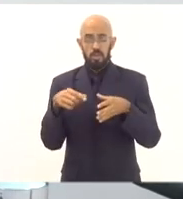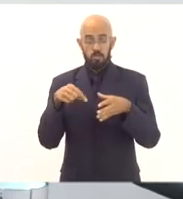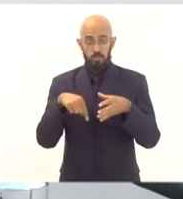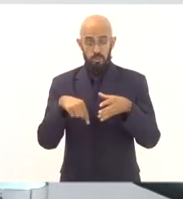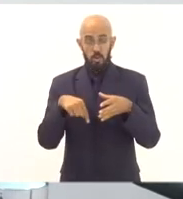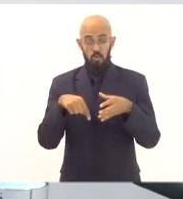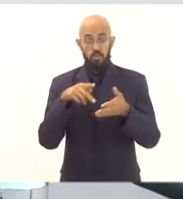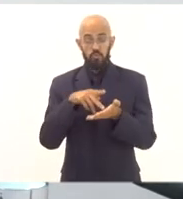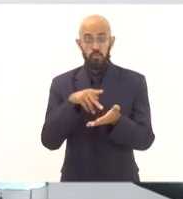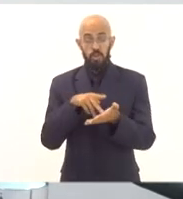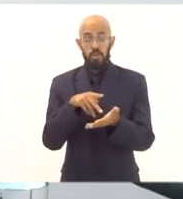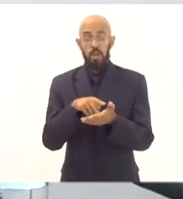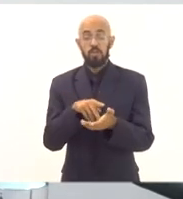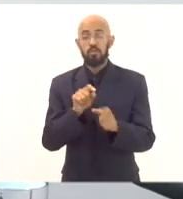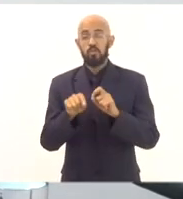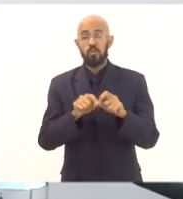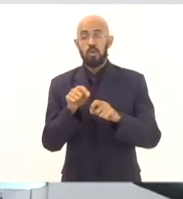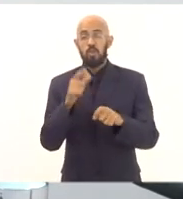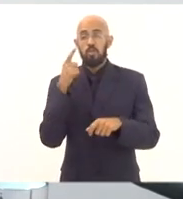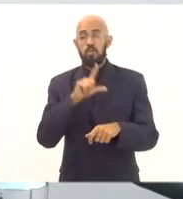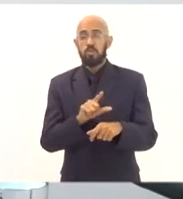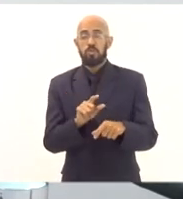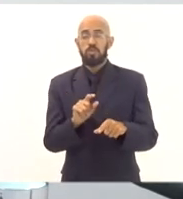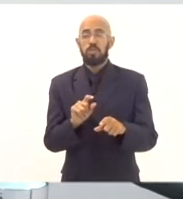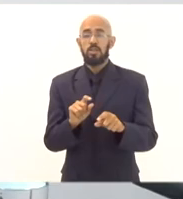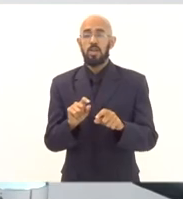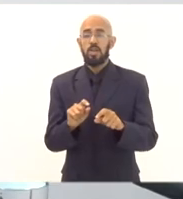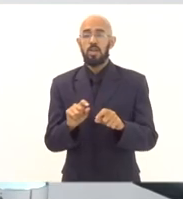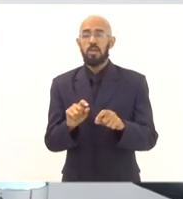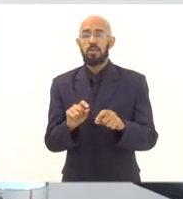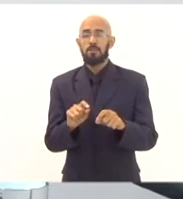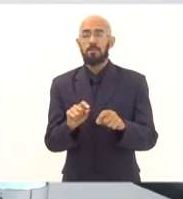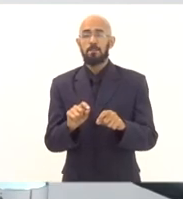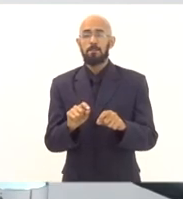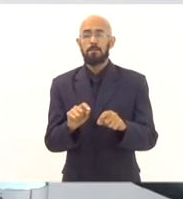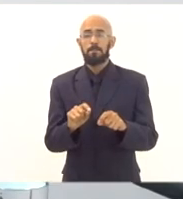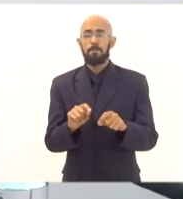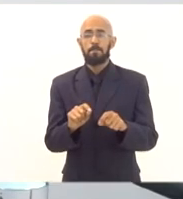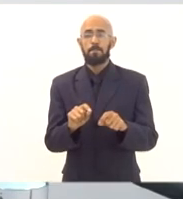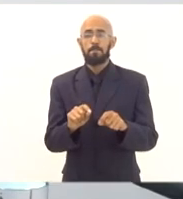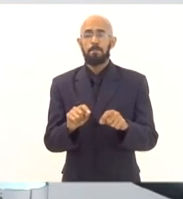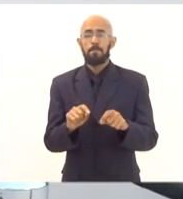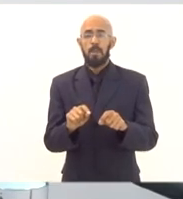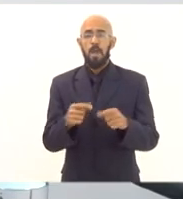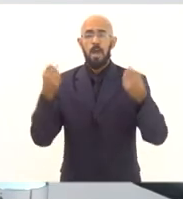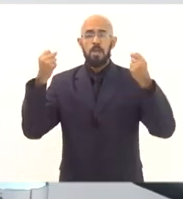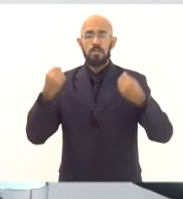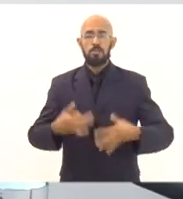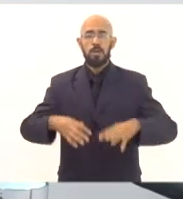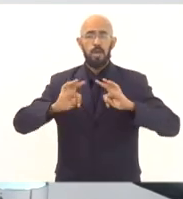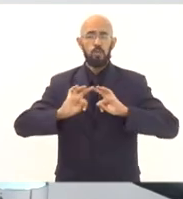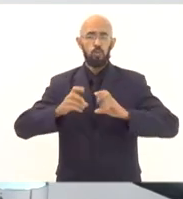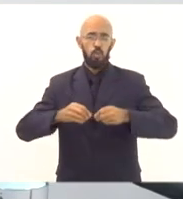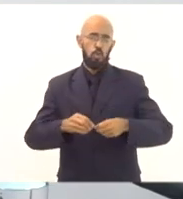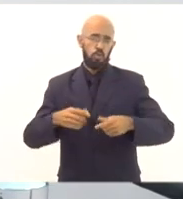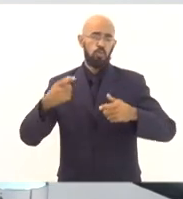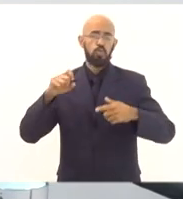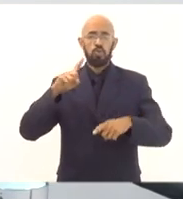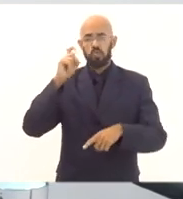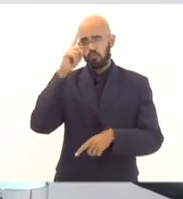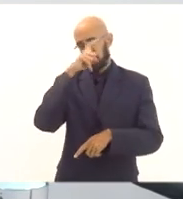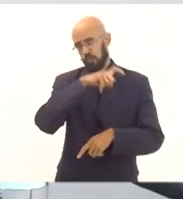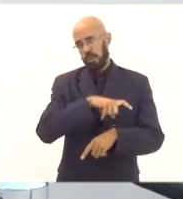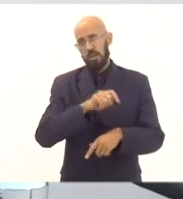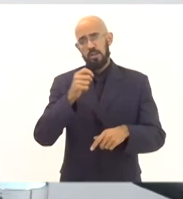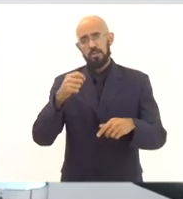fato é consiga é sanar os gargalos em